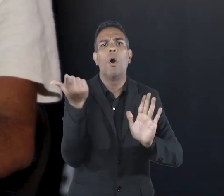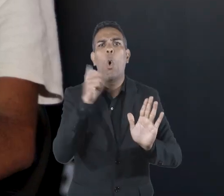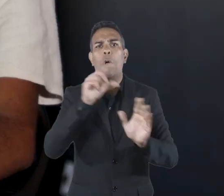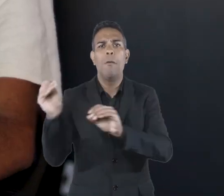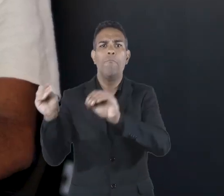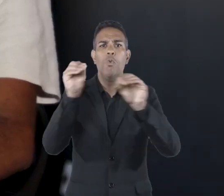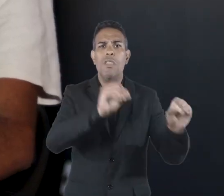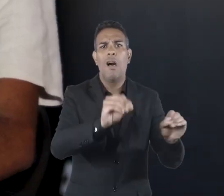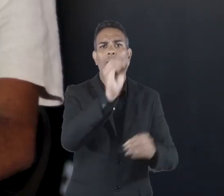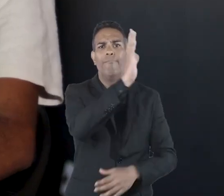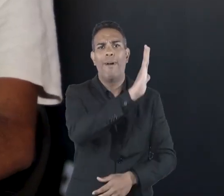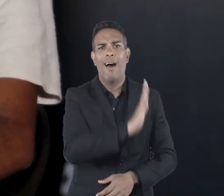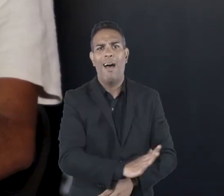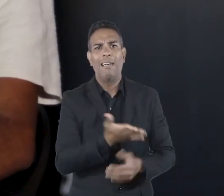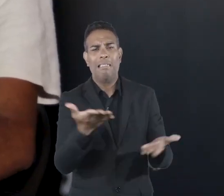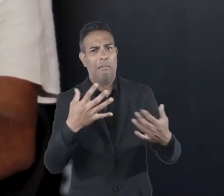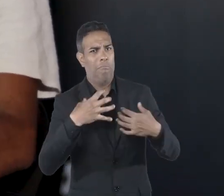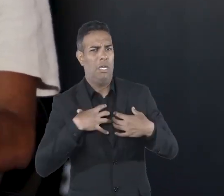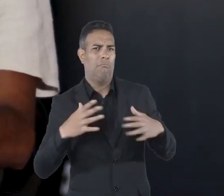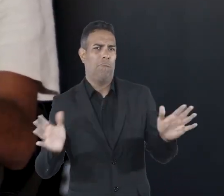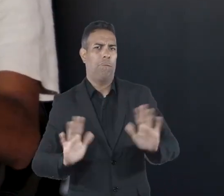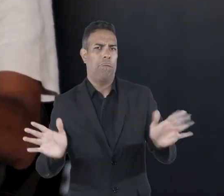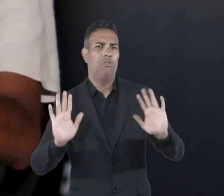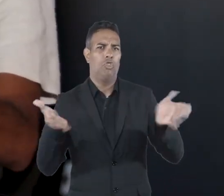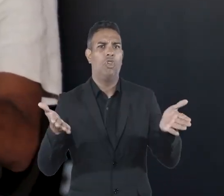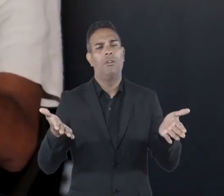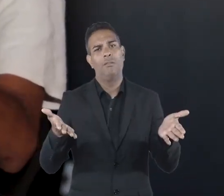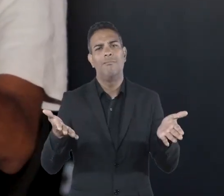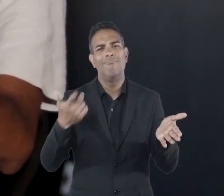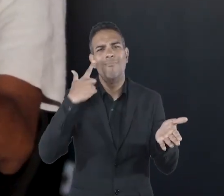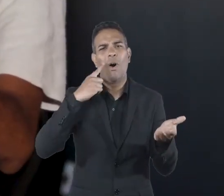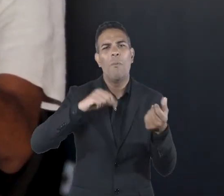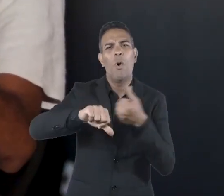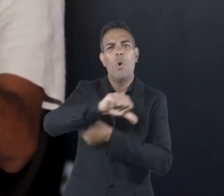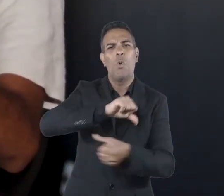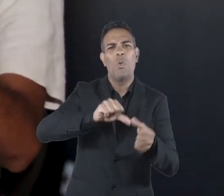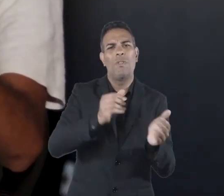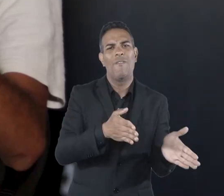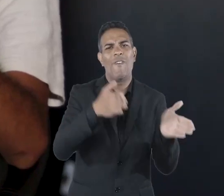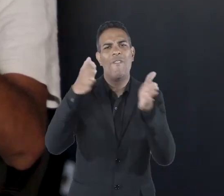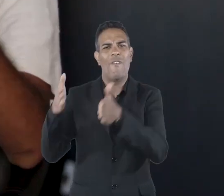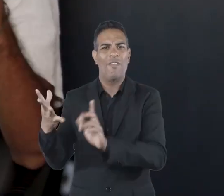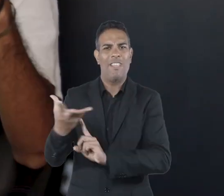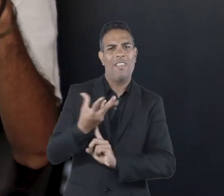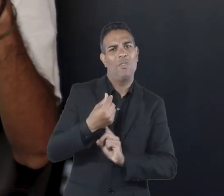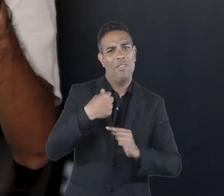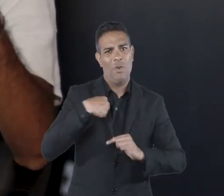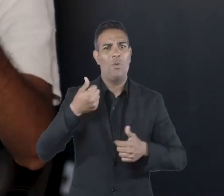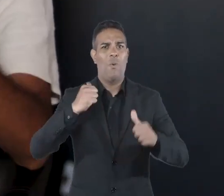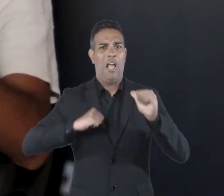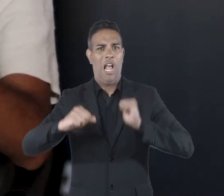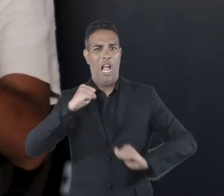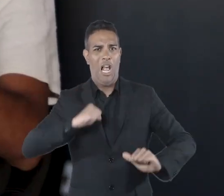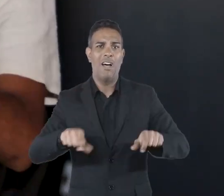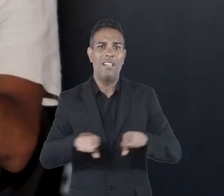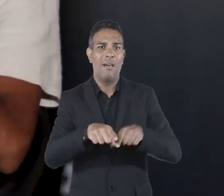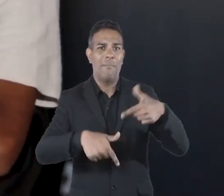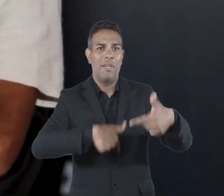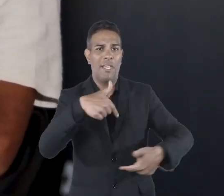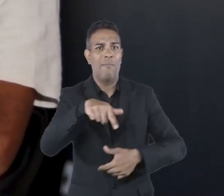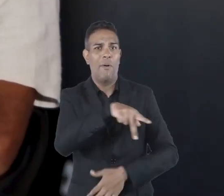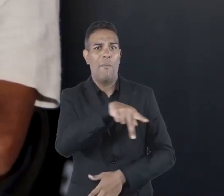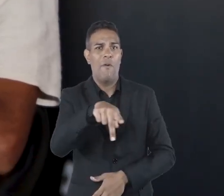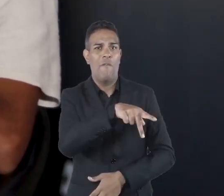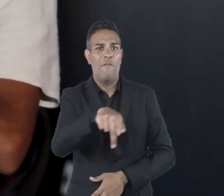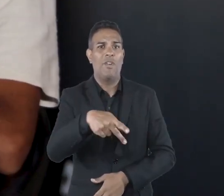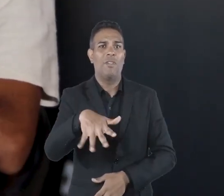para mudar, para atualizar, enfrenta umas coisas que não é tanto o meu caso, porque eu fugi um pouco mais para o lado da arte, eu sou